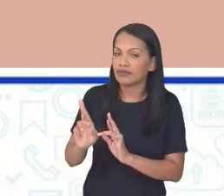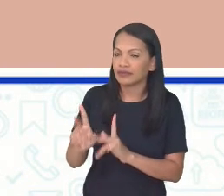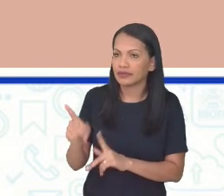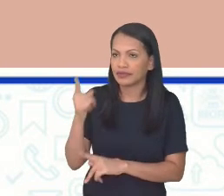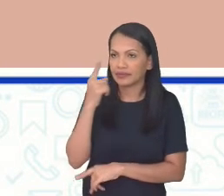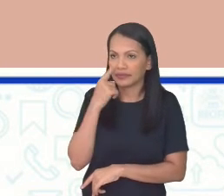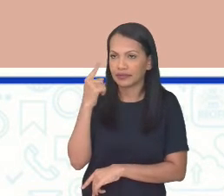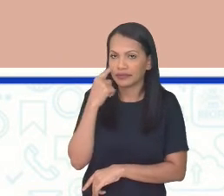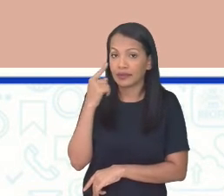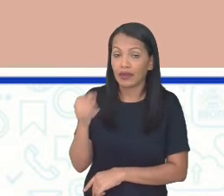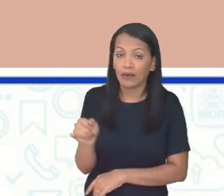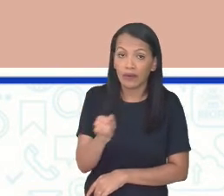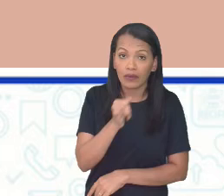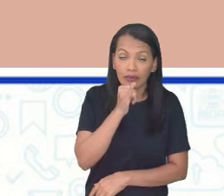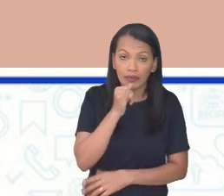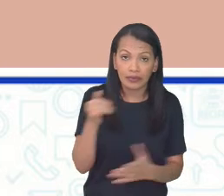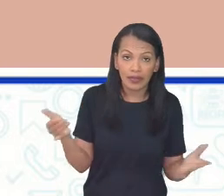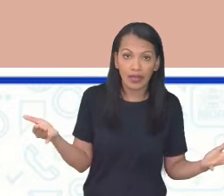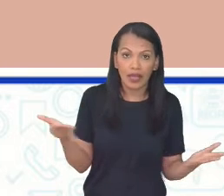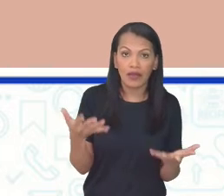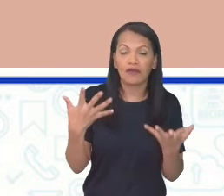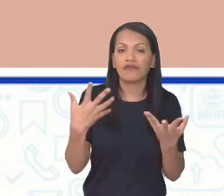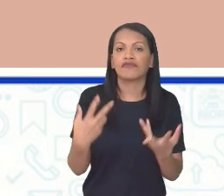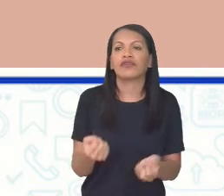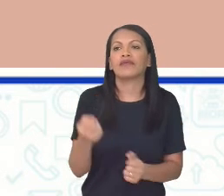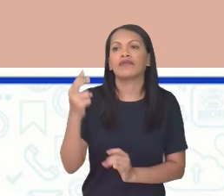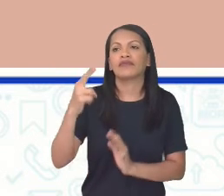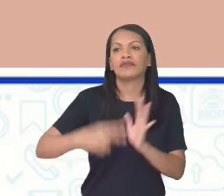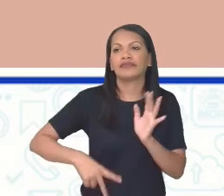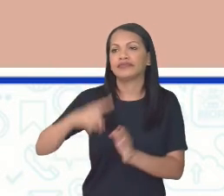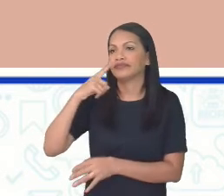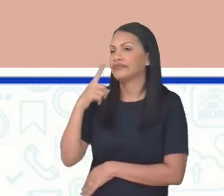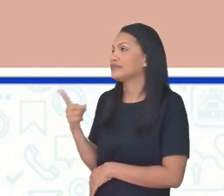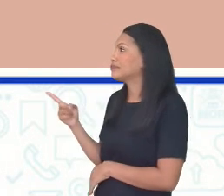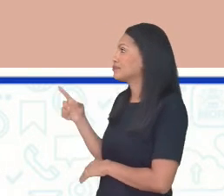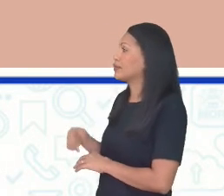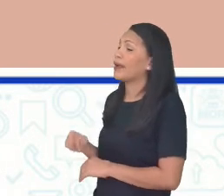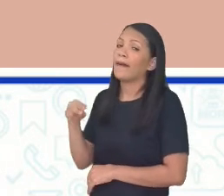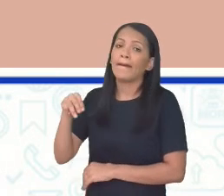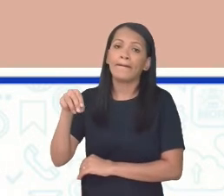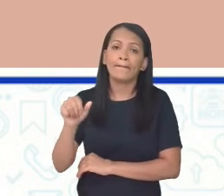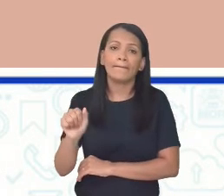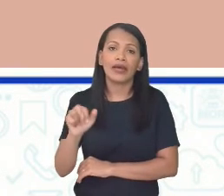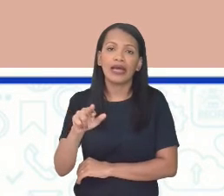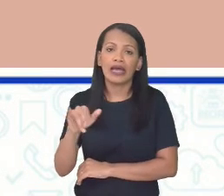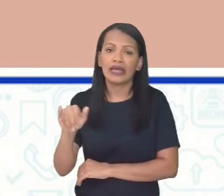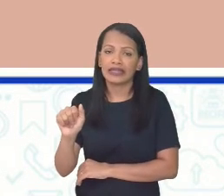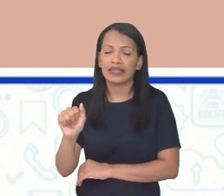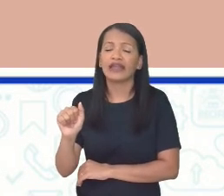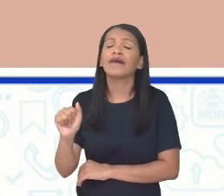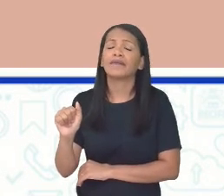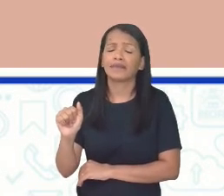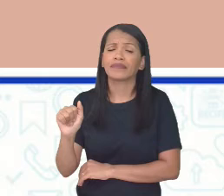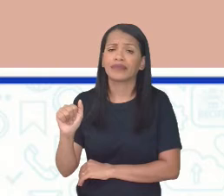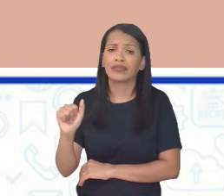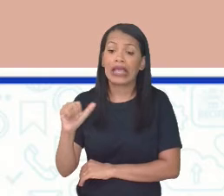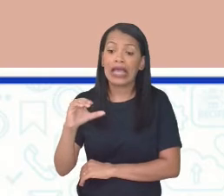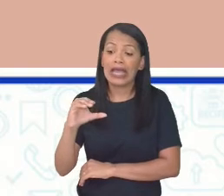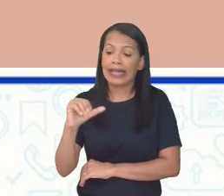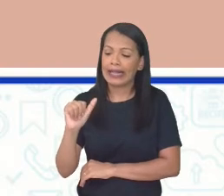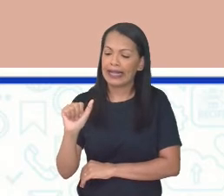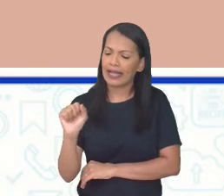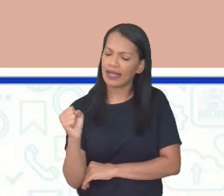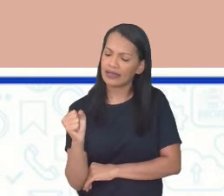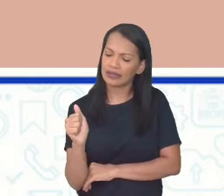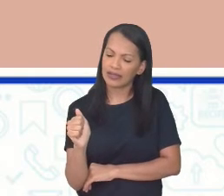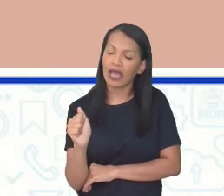Neste exemplo agora, não é, que nós vamos ver, Maria casa com João em cerimônia simples, realizada